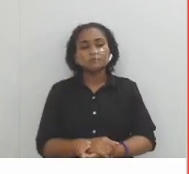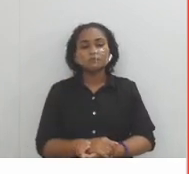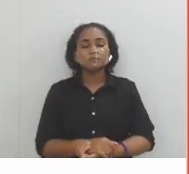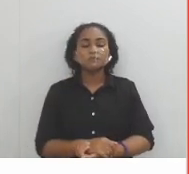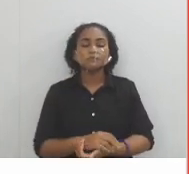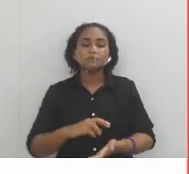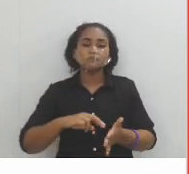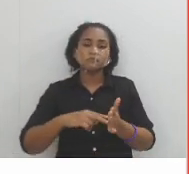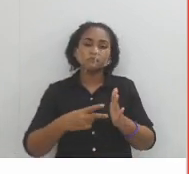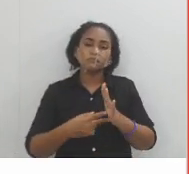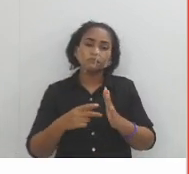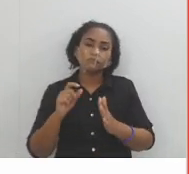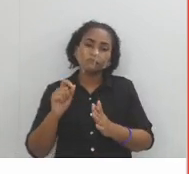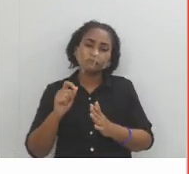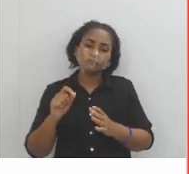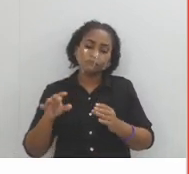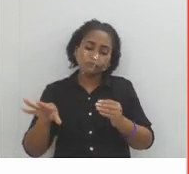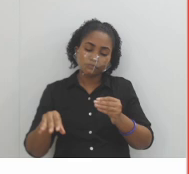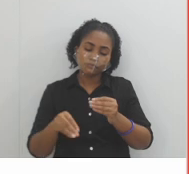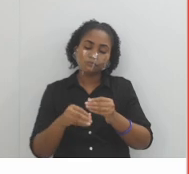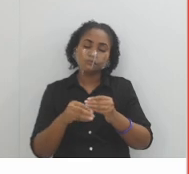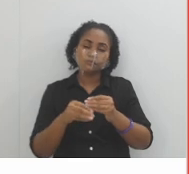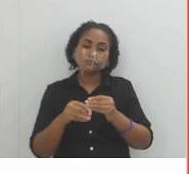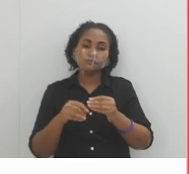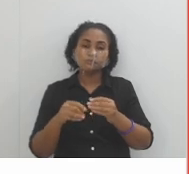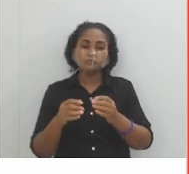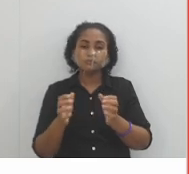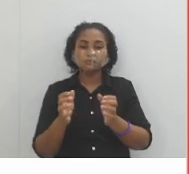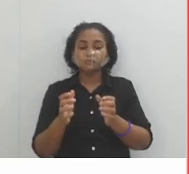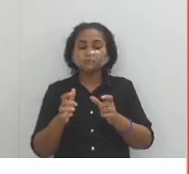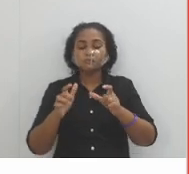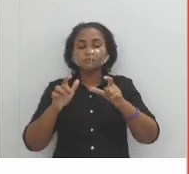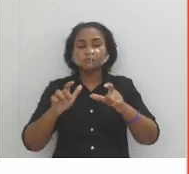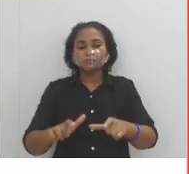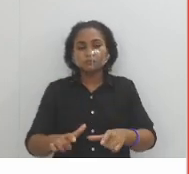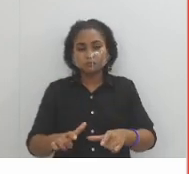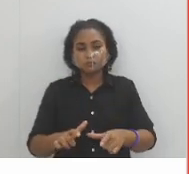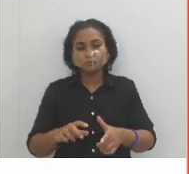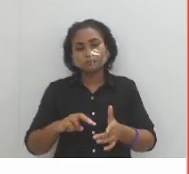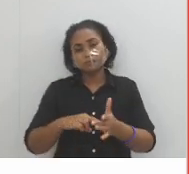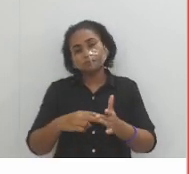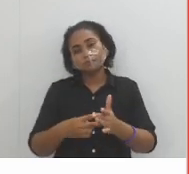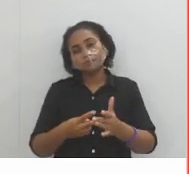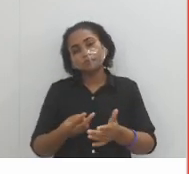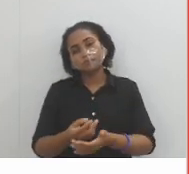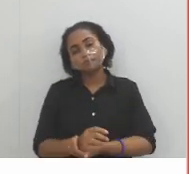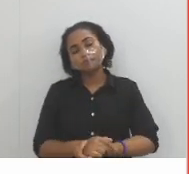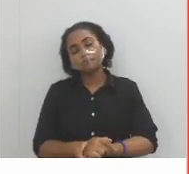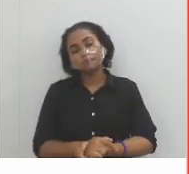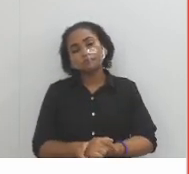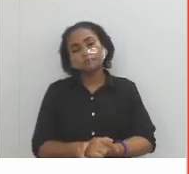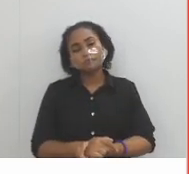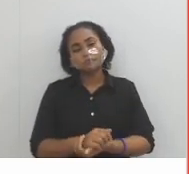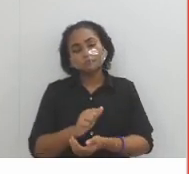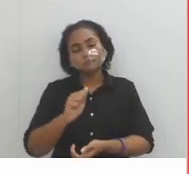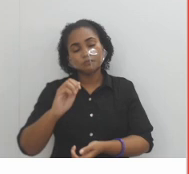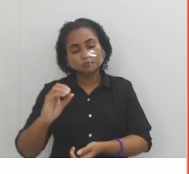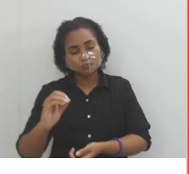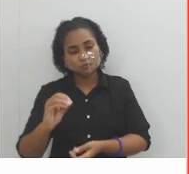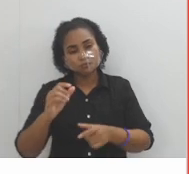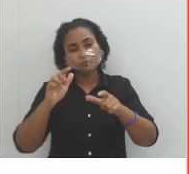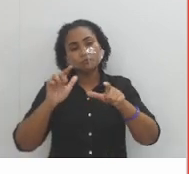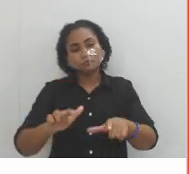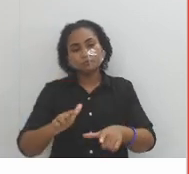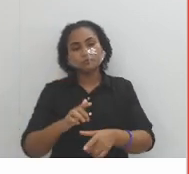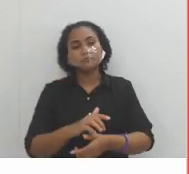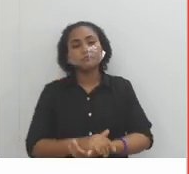Então, esse conjunto ao teatro, né, essa locução adverbial ao teatro, é de